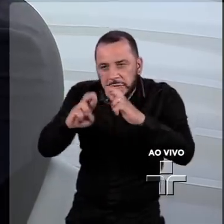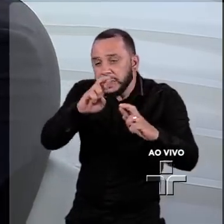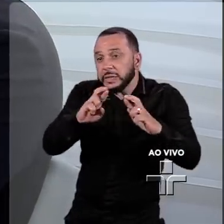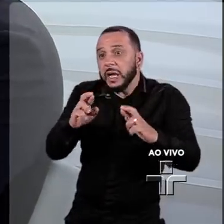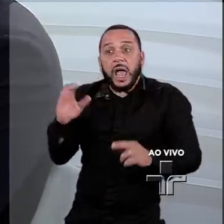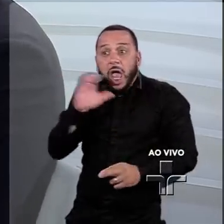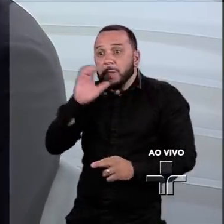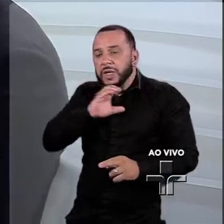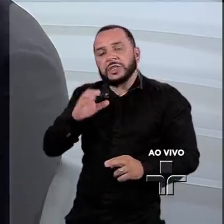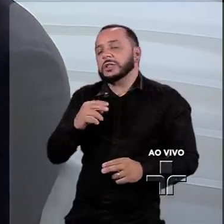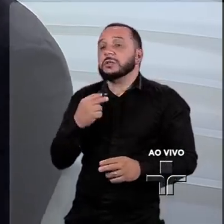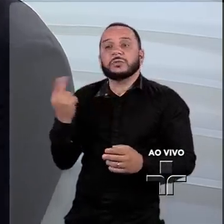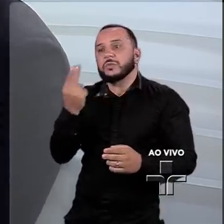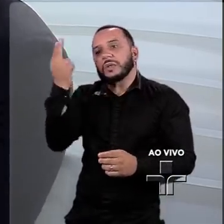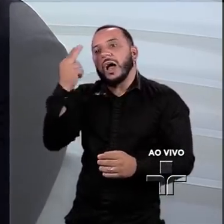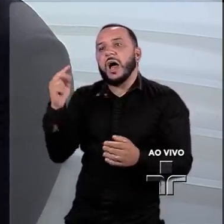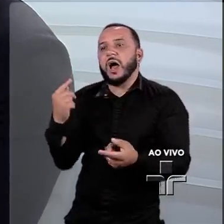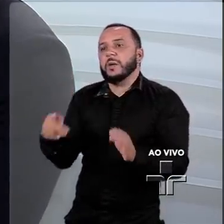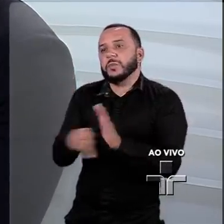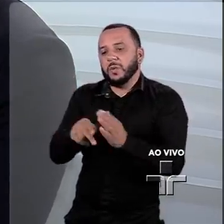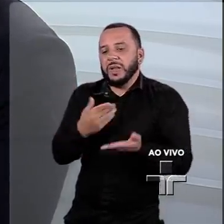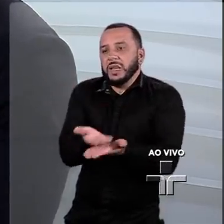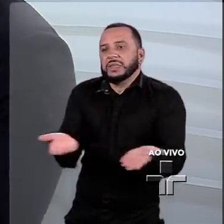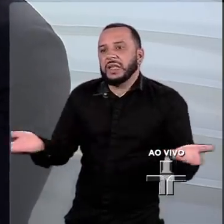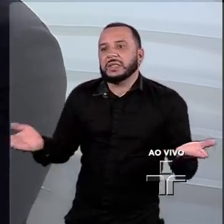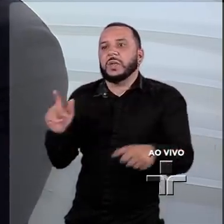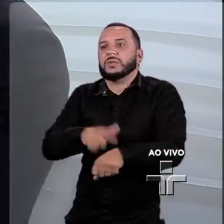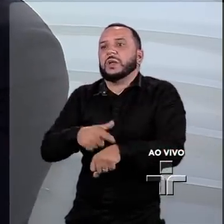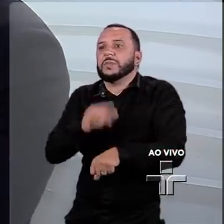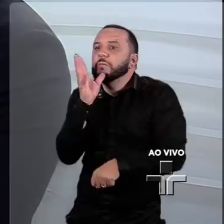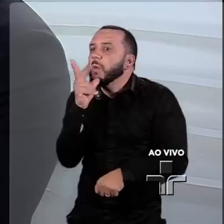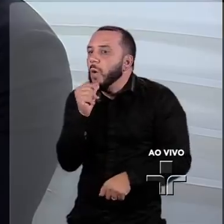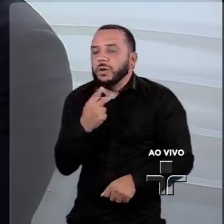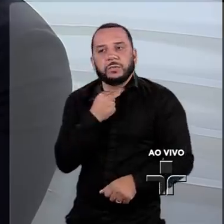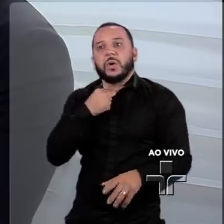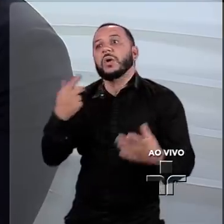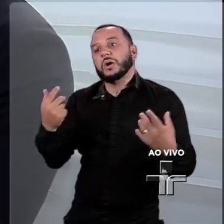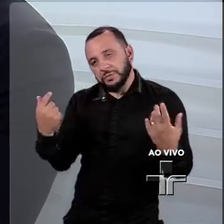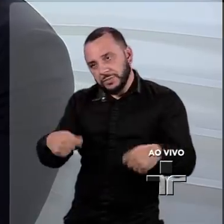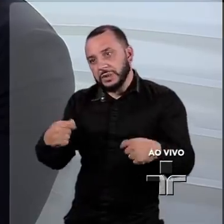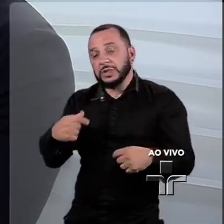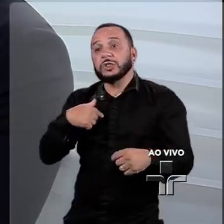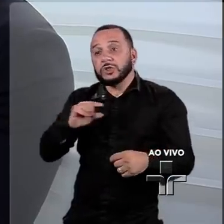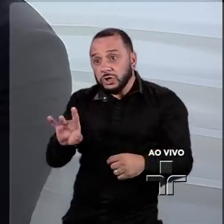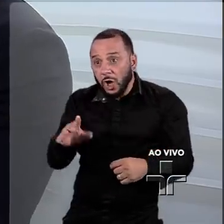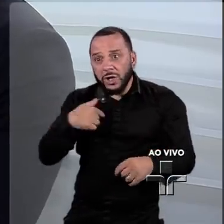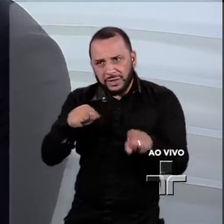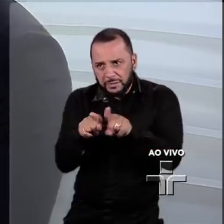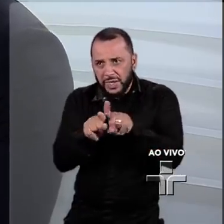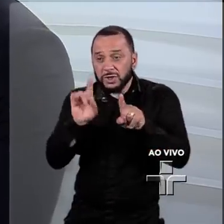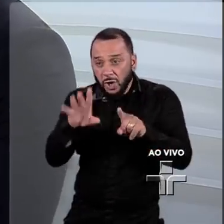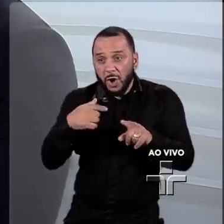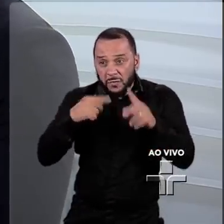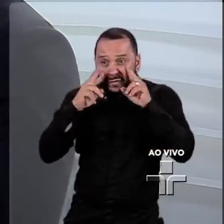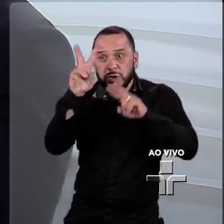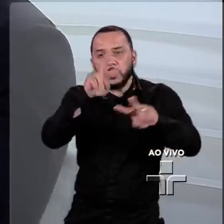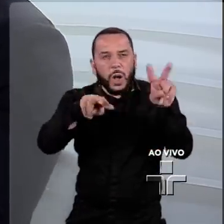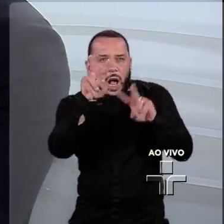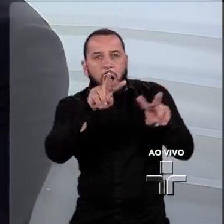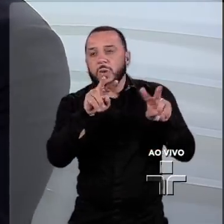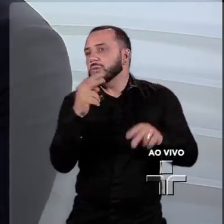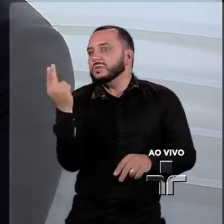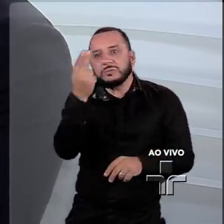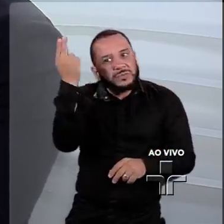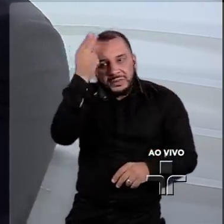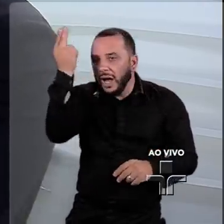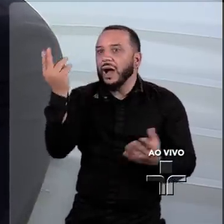da lei de licitações, para que a gente possa ir além da vistoria visual. A vistoria visual, a gente já tinha percebido que ela era